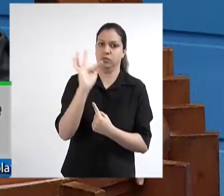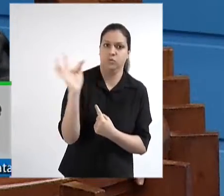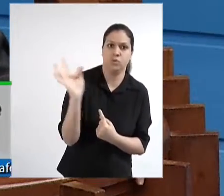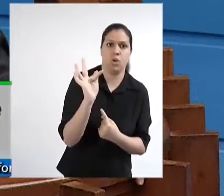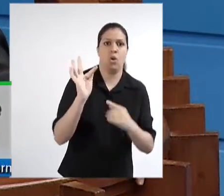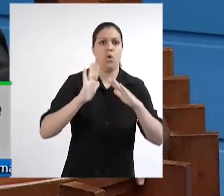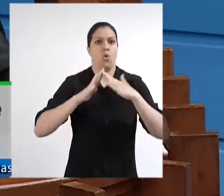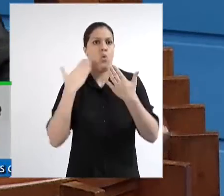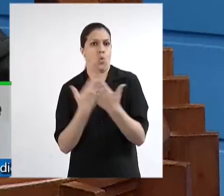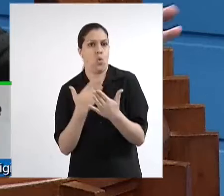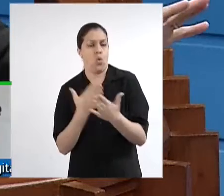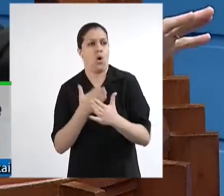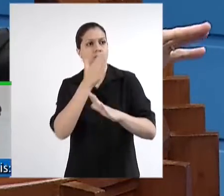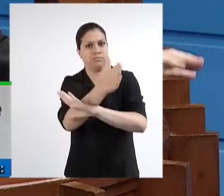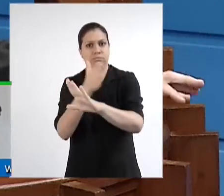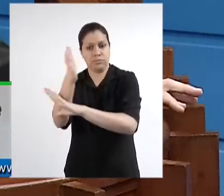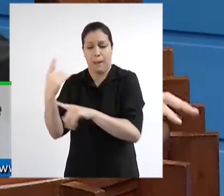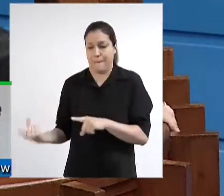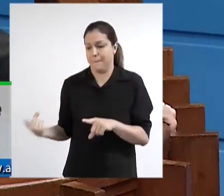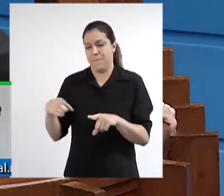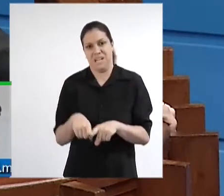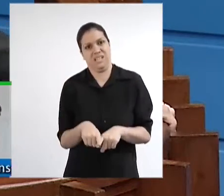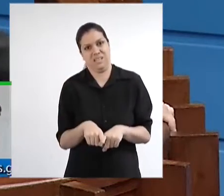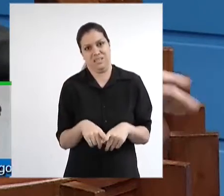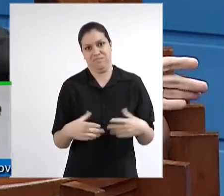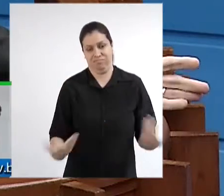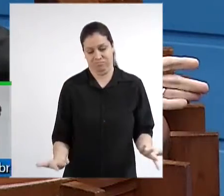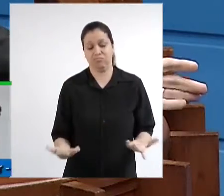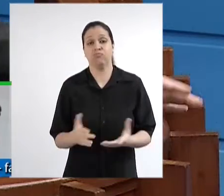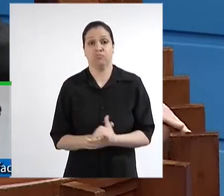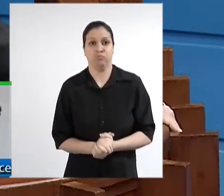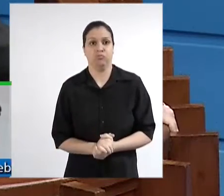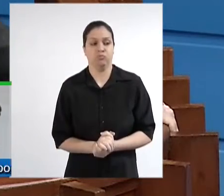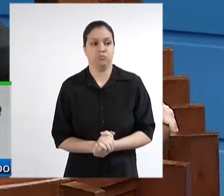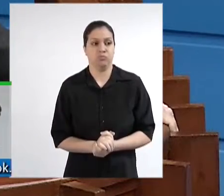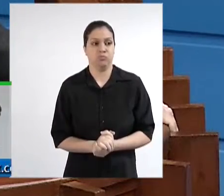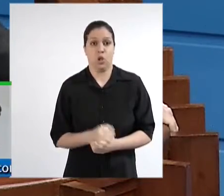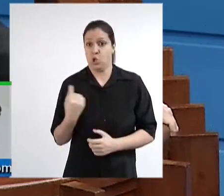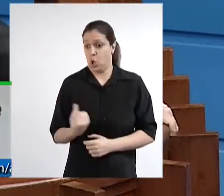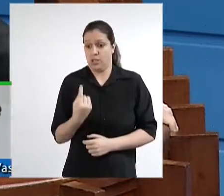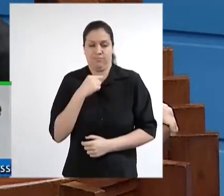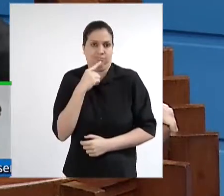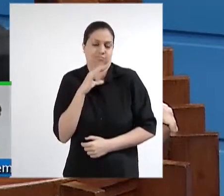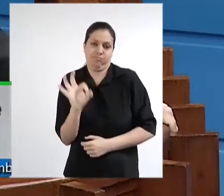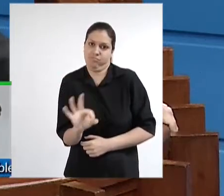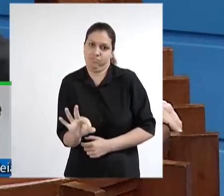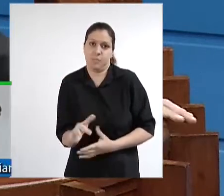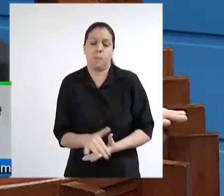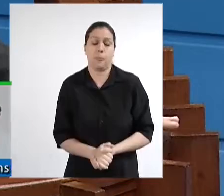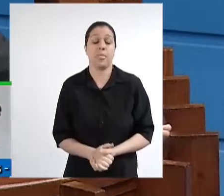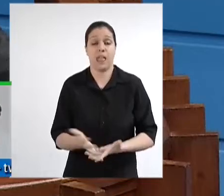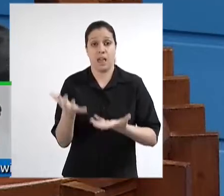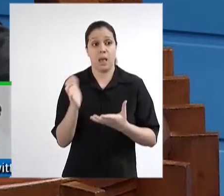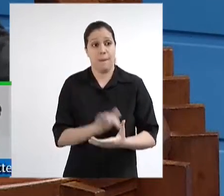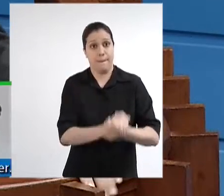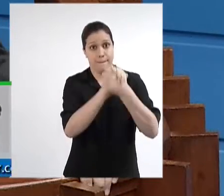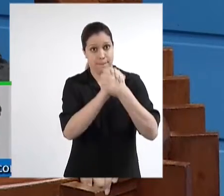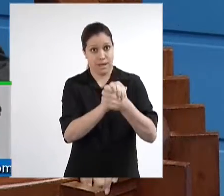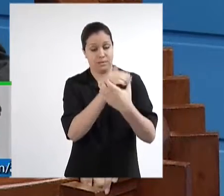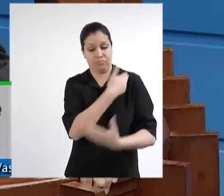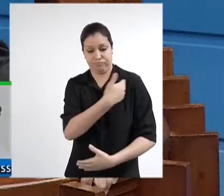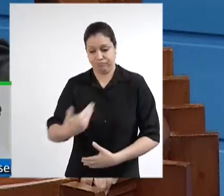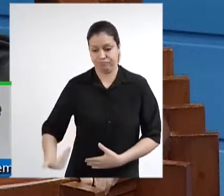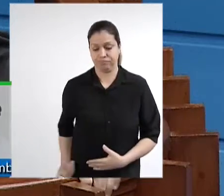a parceria. Ninguém consegue nada sozinho. E aqui quero parabenizar ao governo do